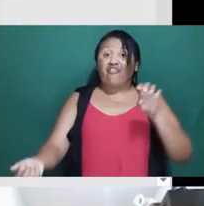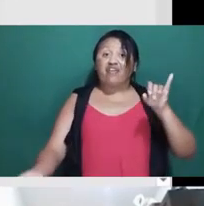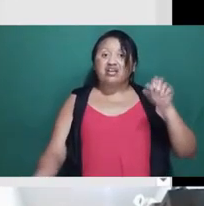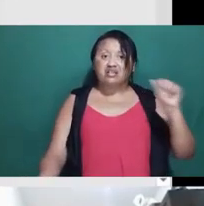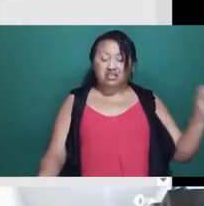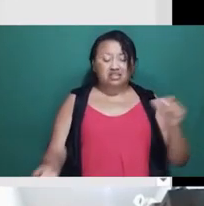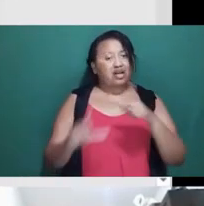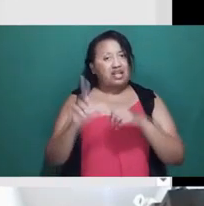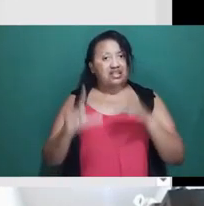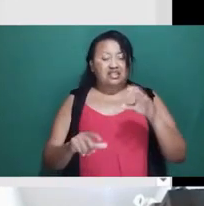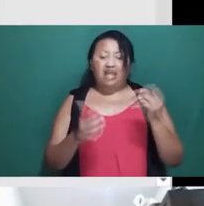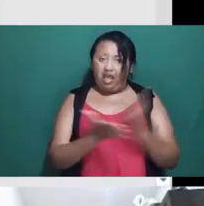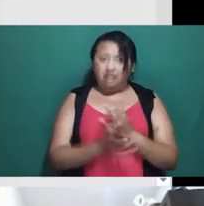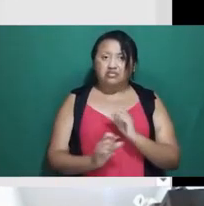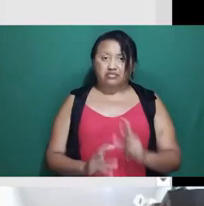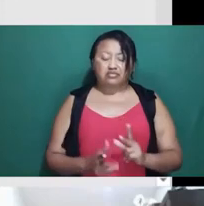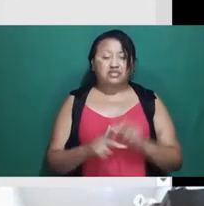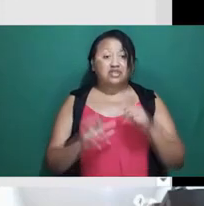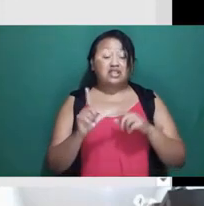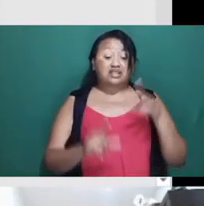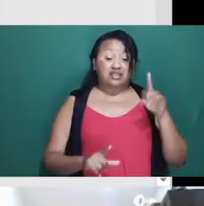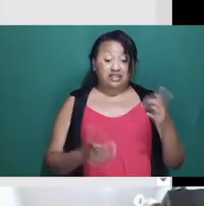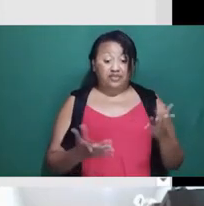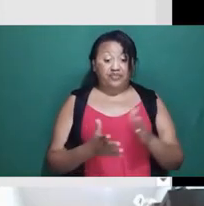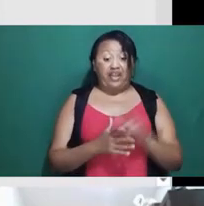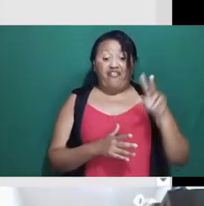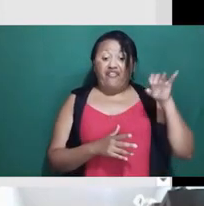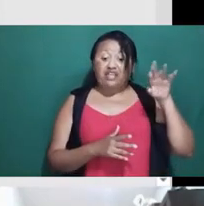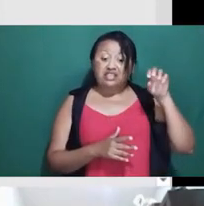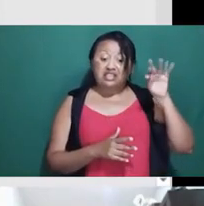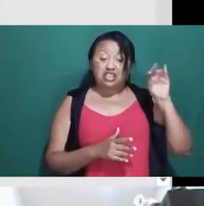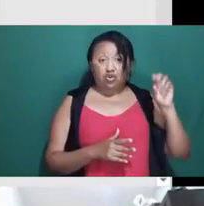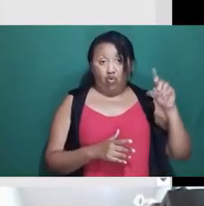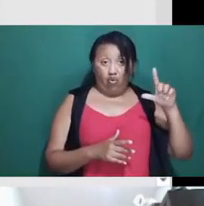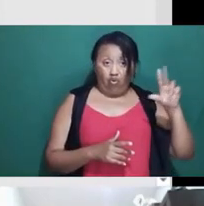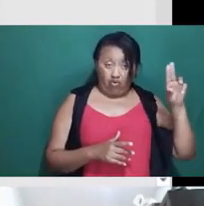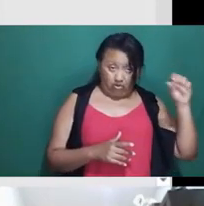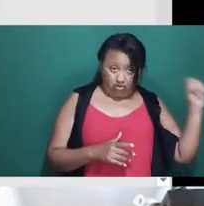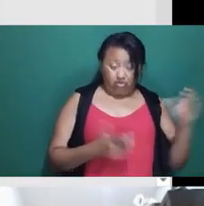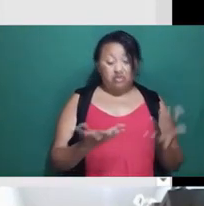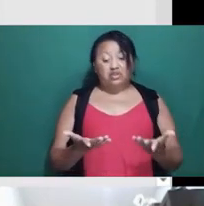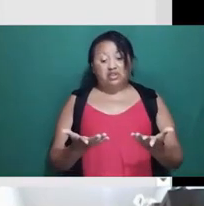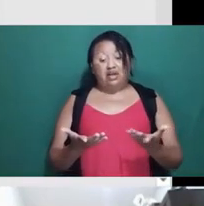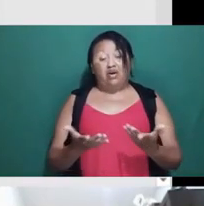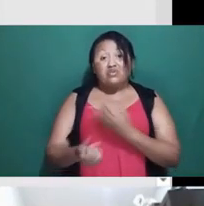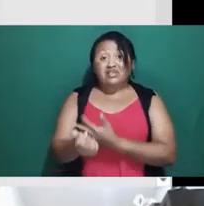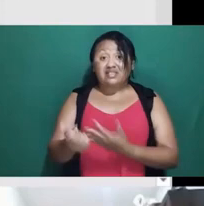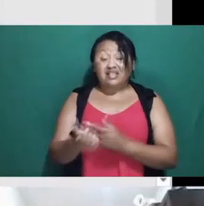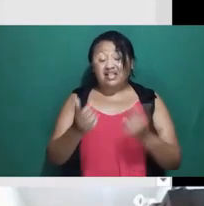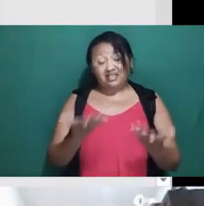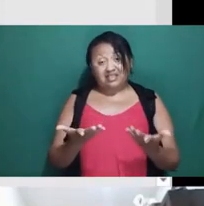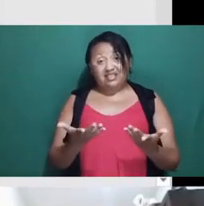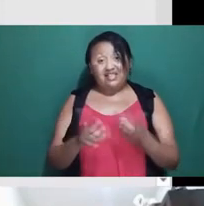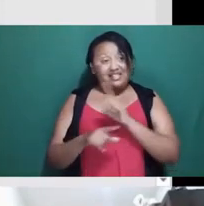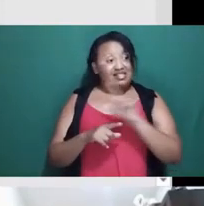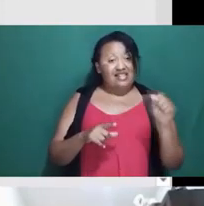C tá errada por causa disso letra do ventrículo direito o sangue sai para o átrio direito do coração parou